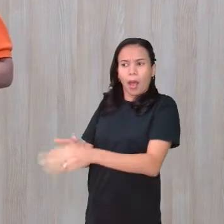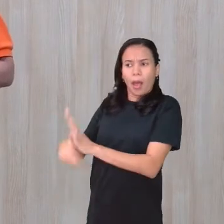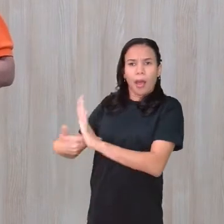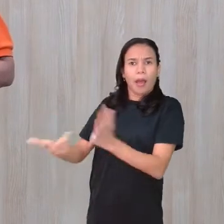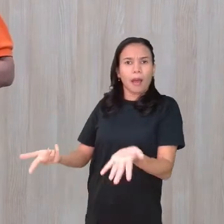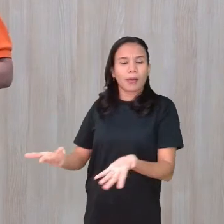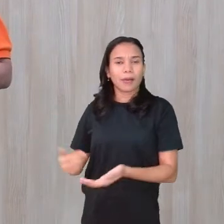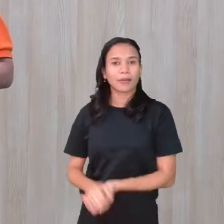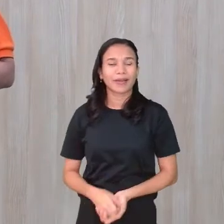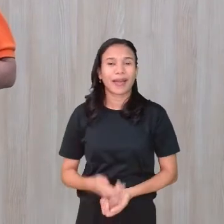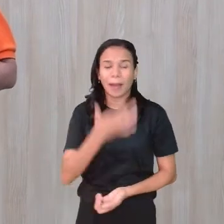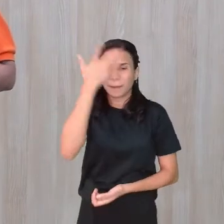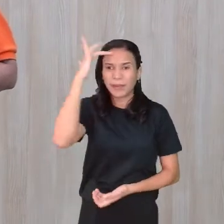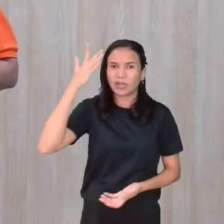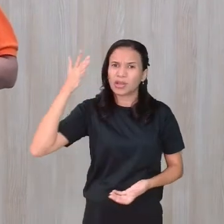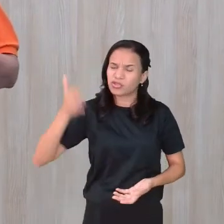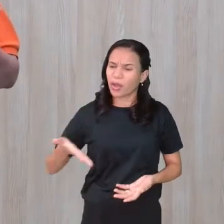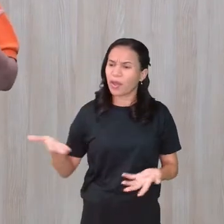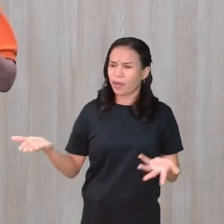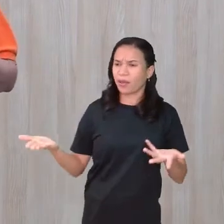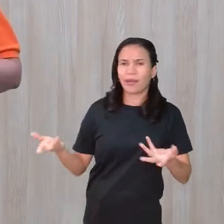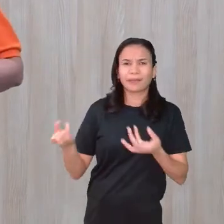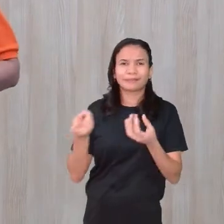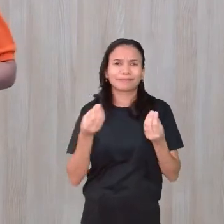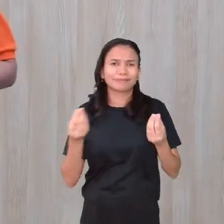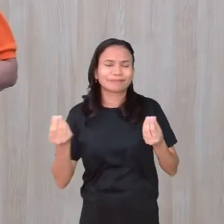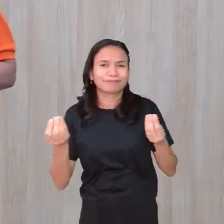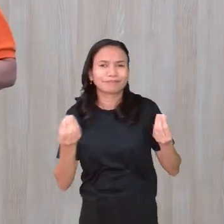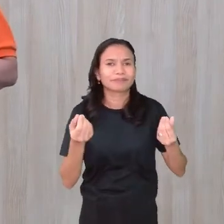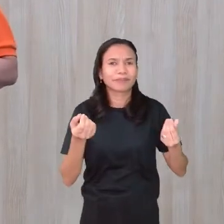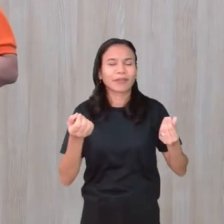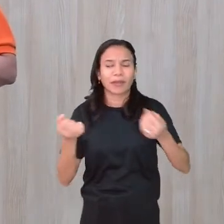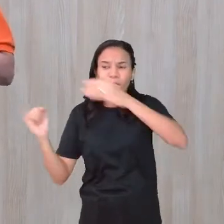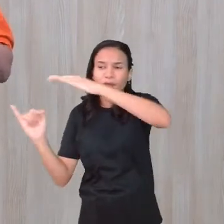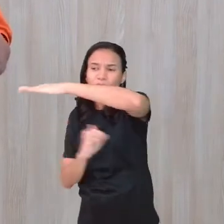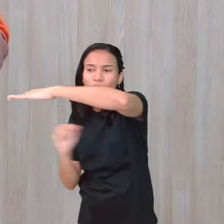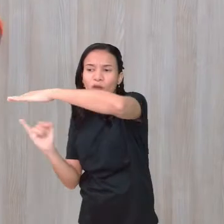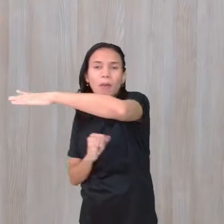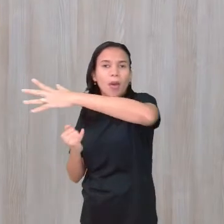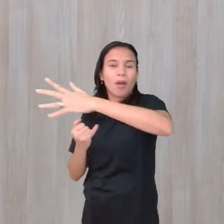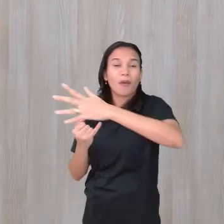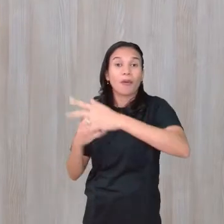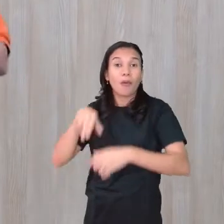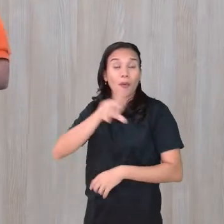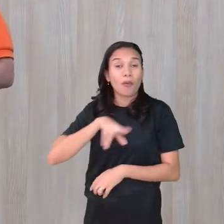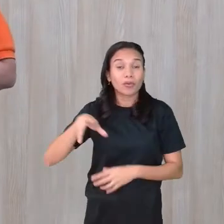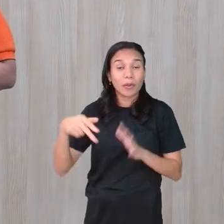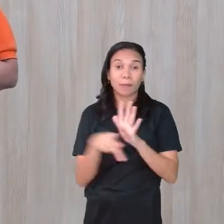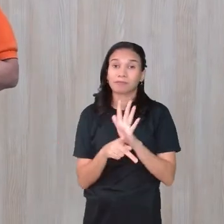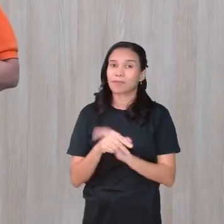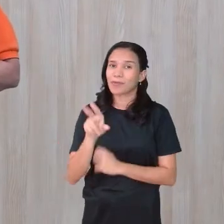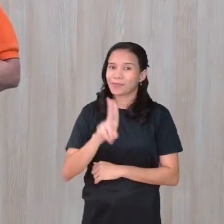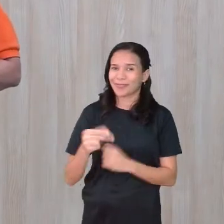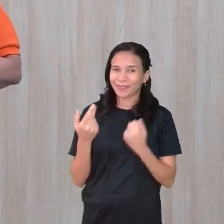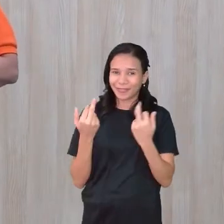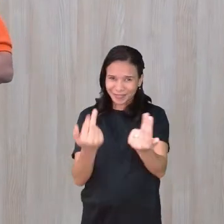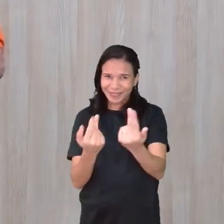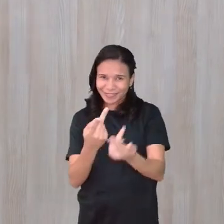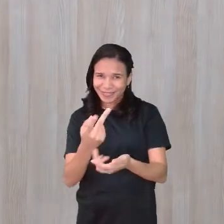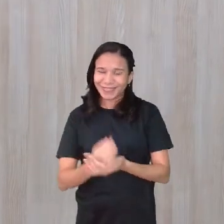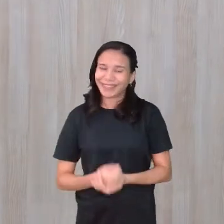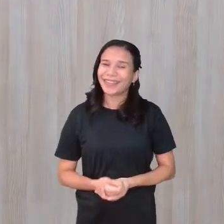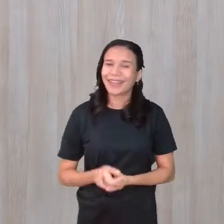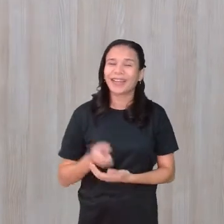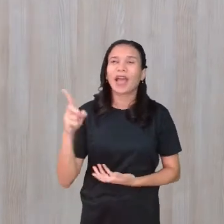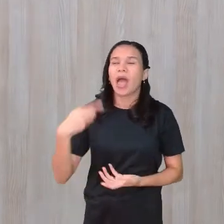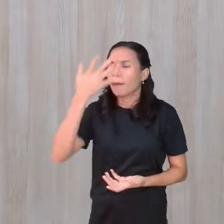tipo assim, você já fala, tipo, eu estou falando tipo assim, né? Usando a linguagem que vocês usam,